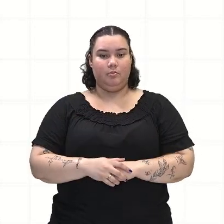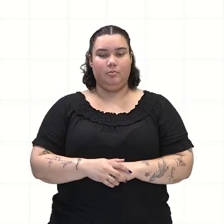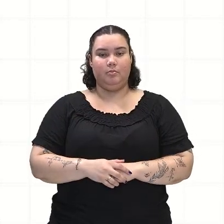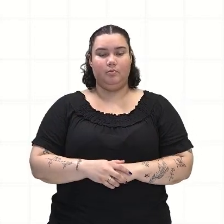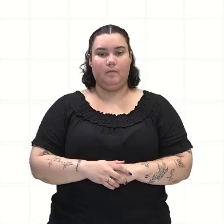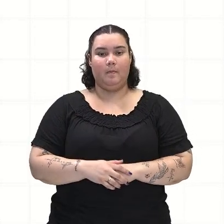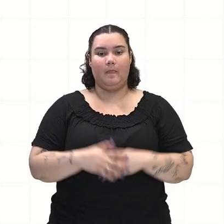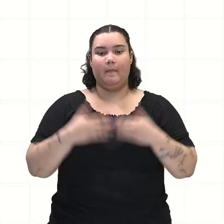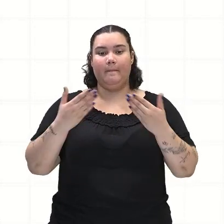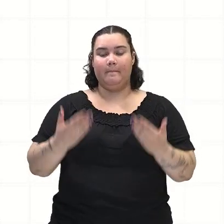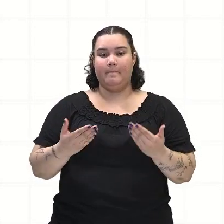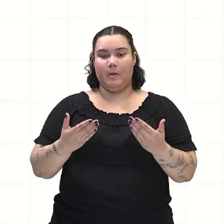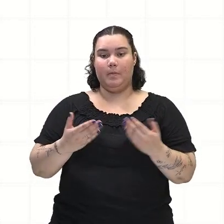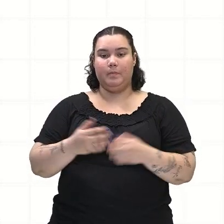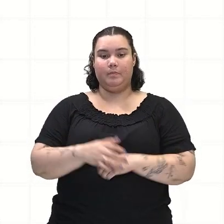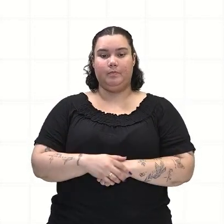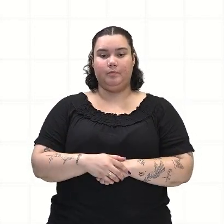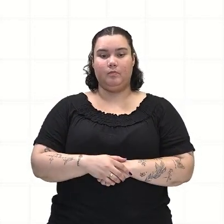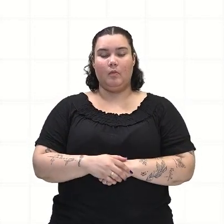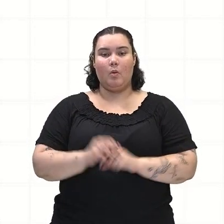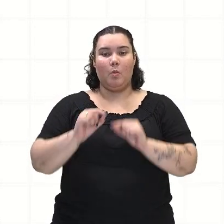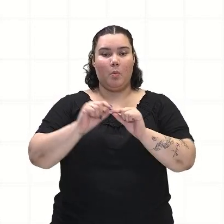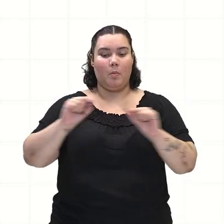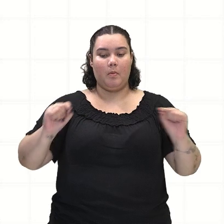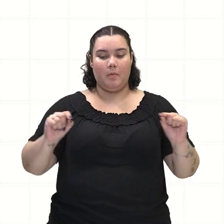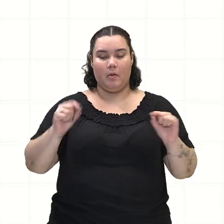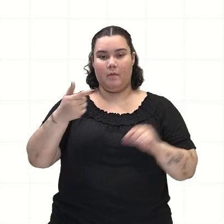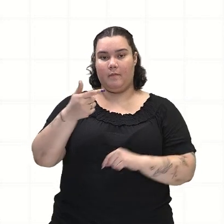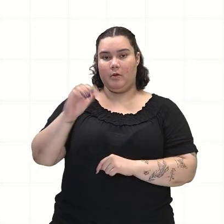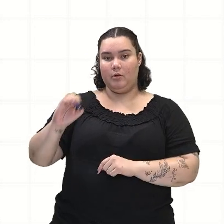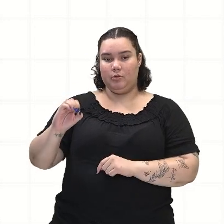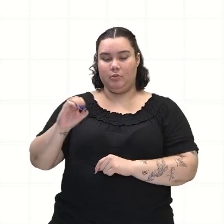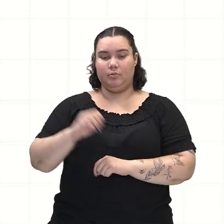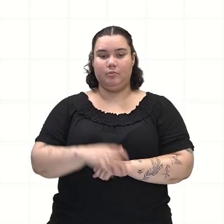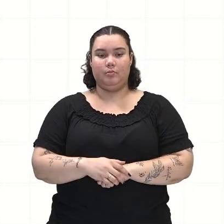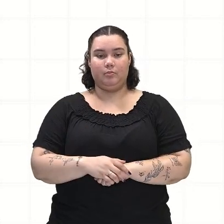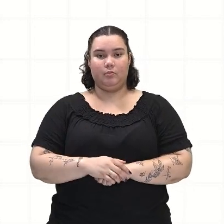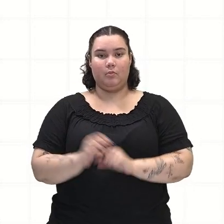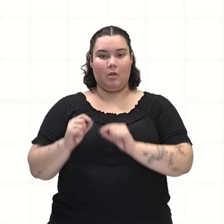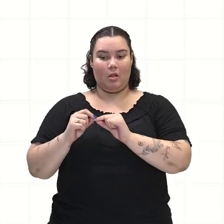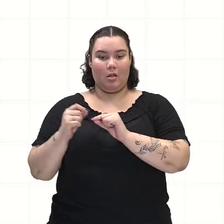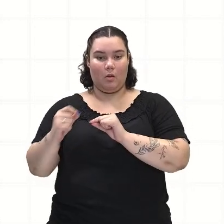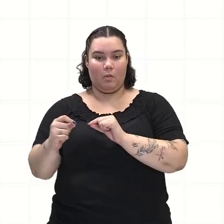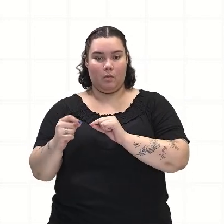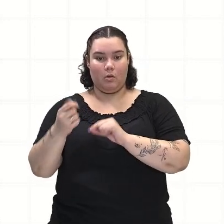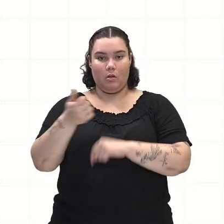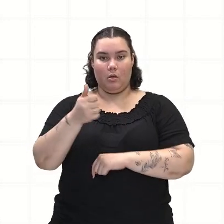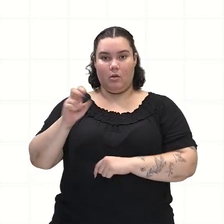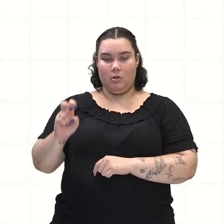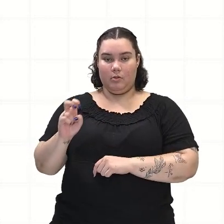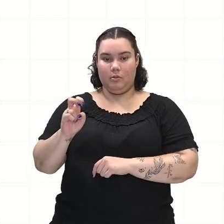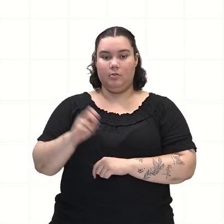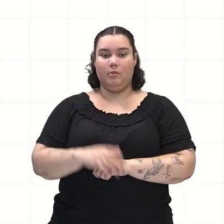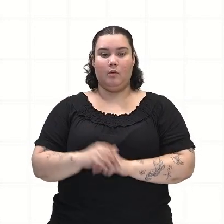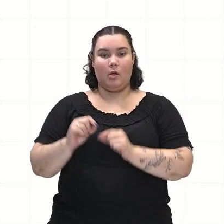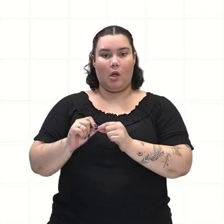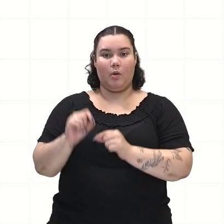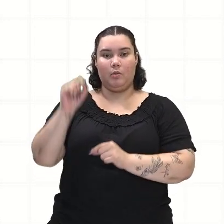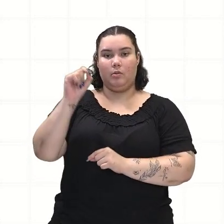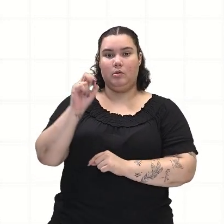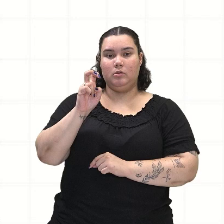o comprimento, 20 centímetros, a largura, 15 centímetros e a altura,